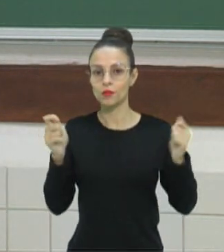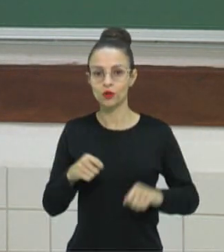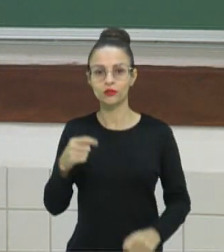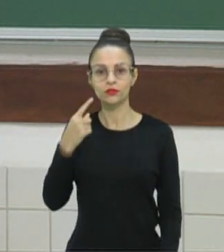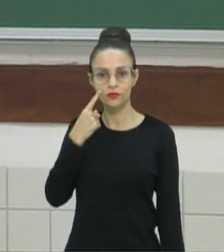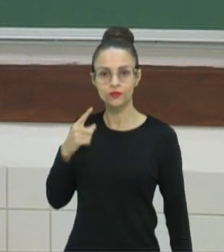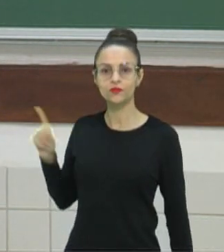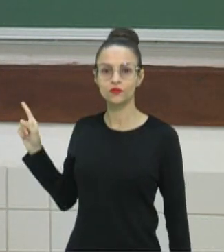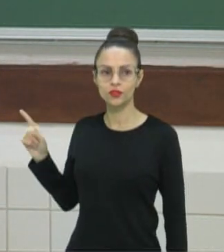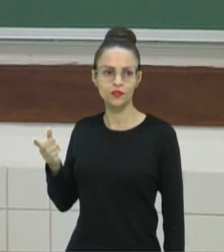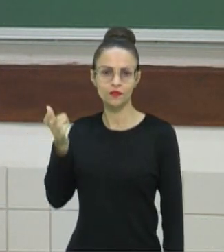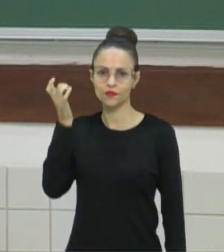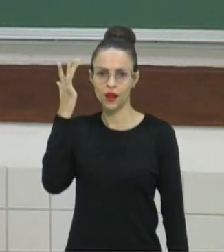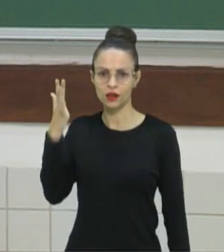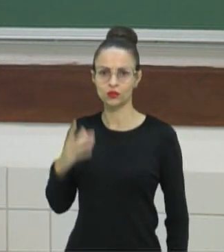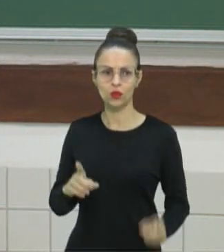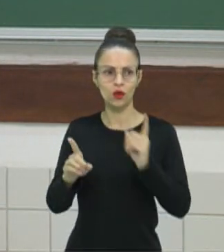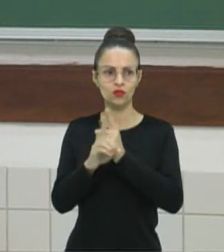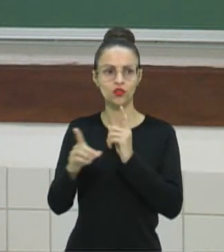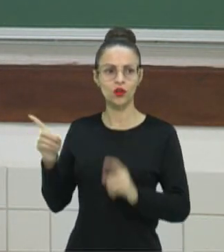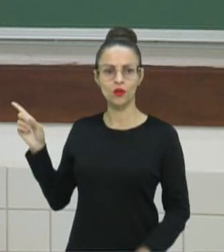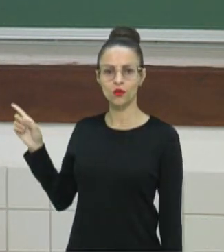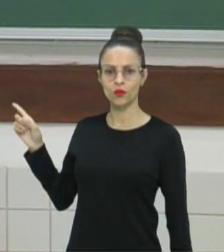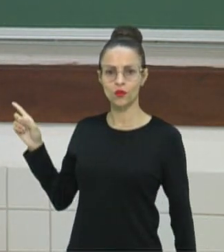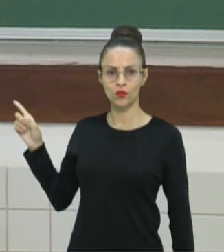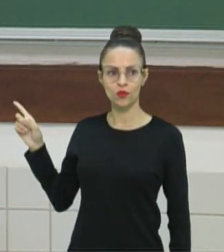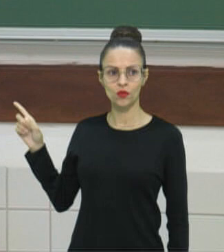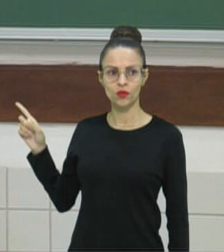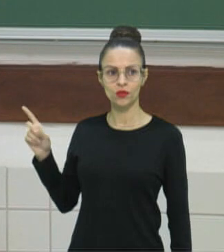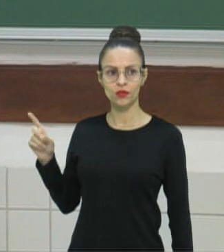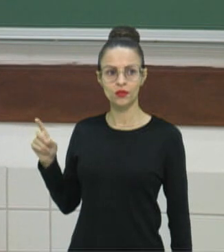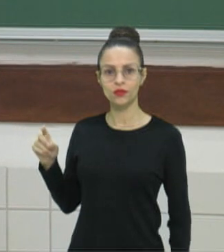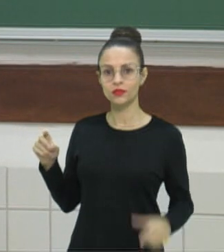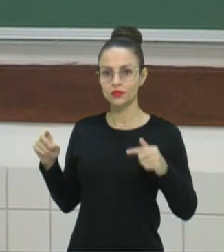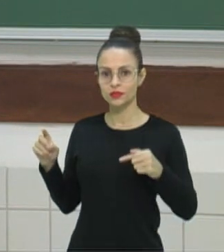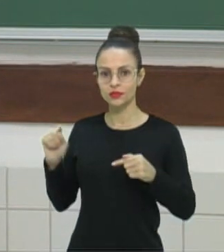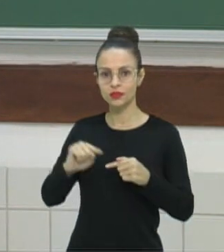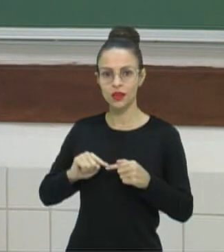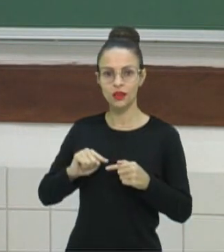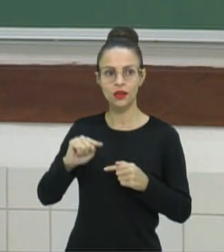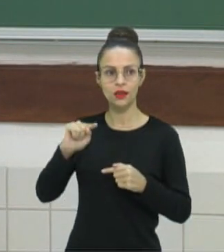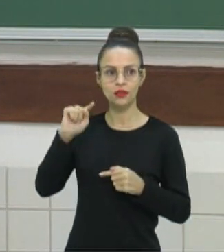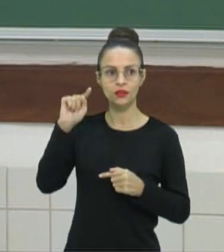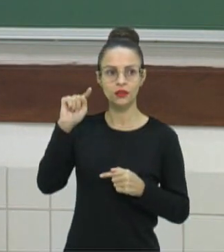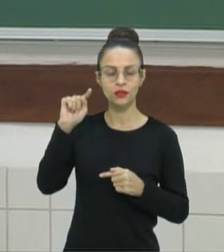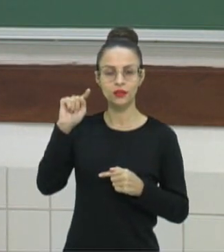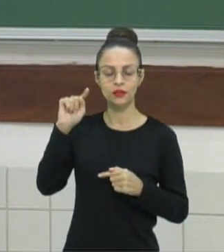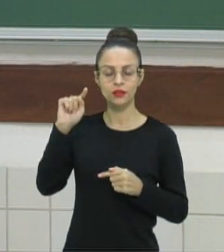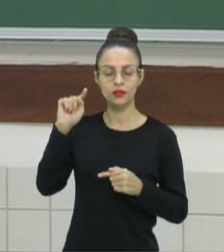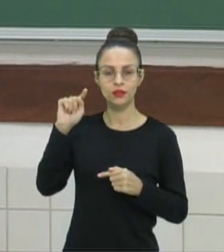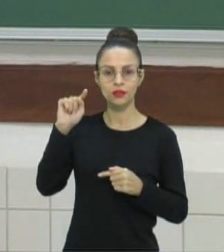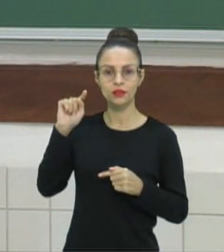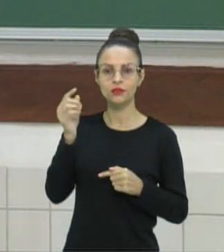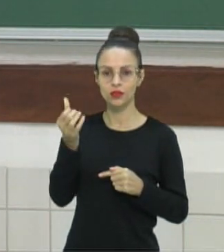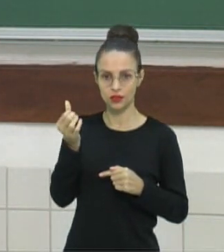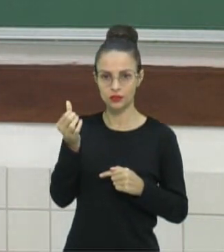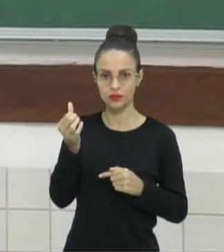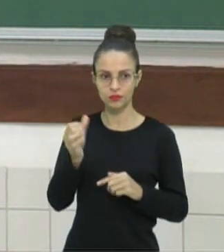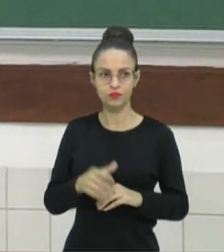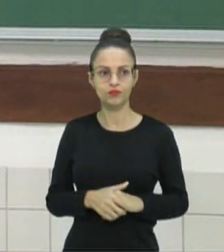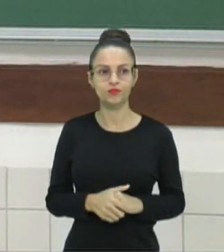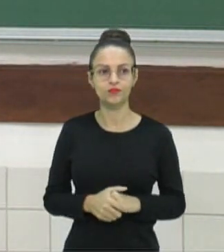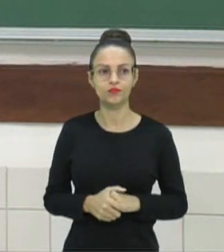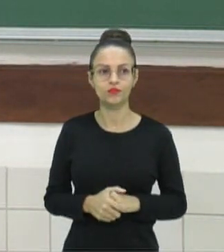eu consigo achar bem facinho, né? Olha aqui, ó. X igual a 7. Energia potencial 6.